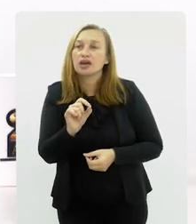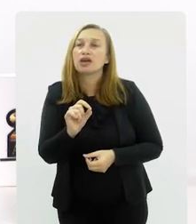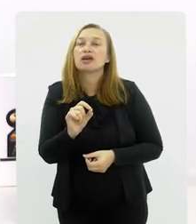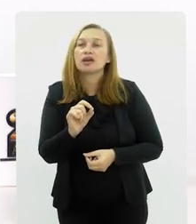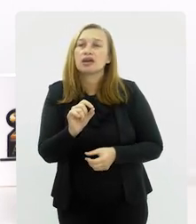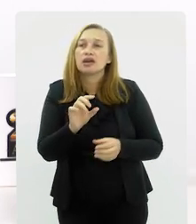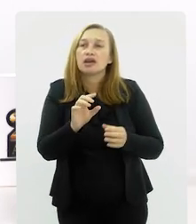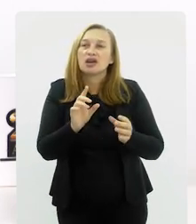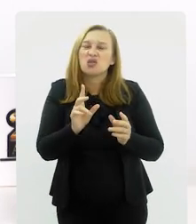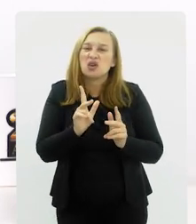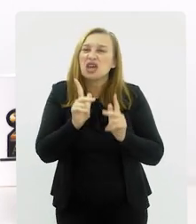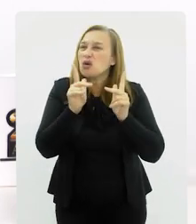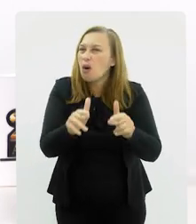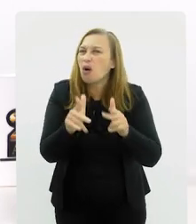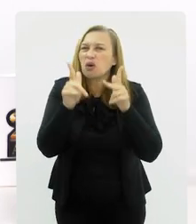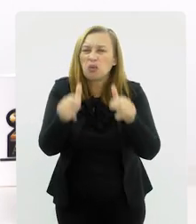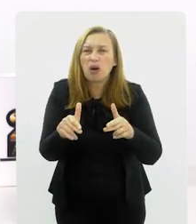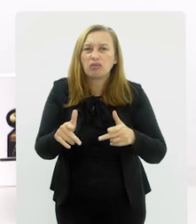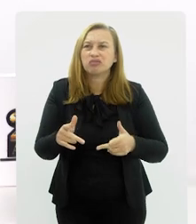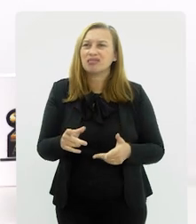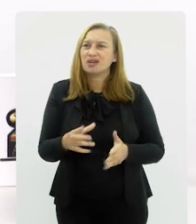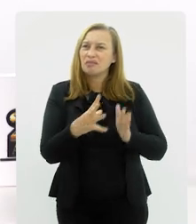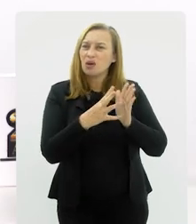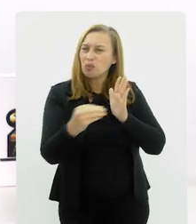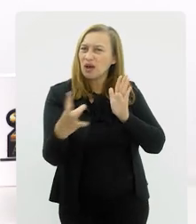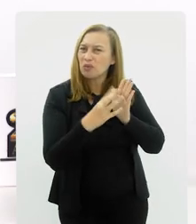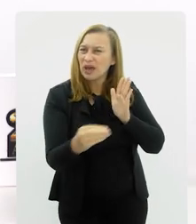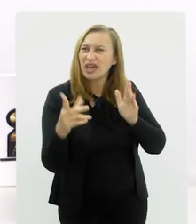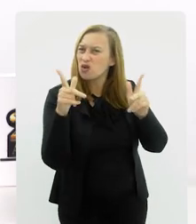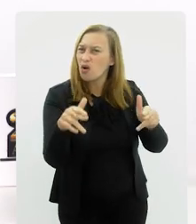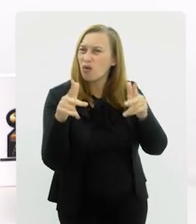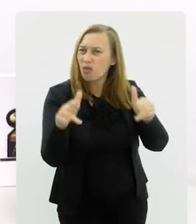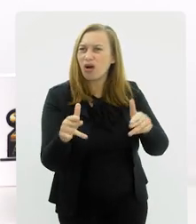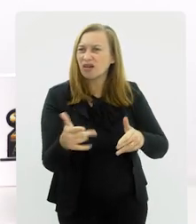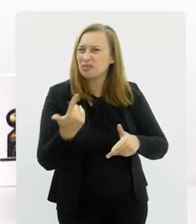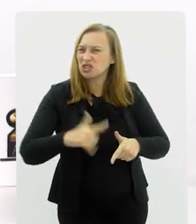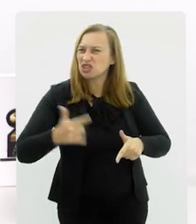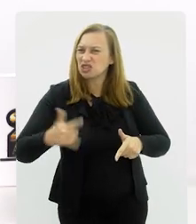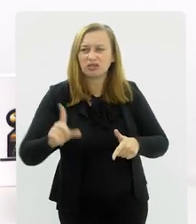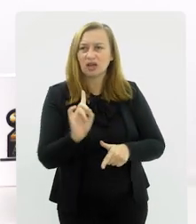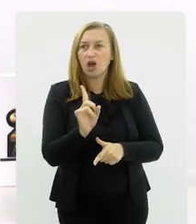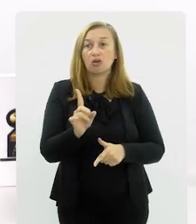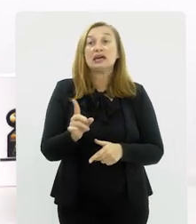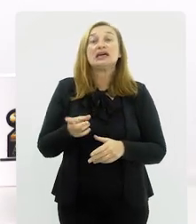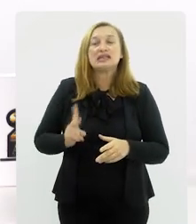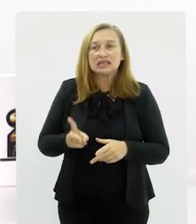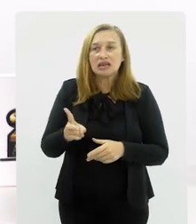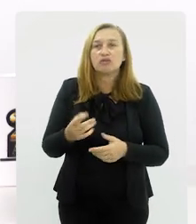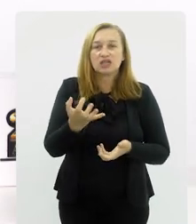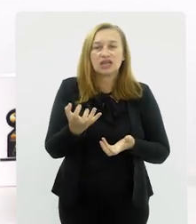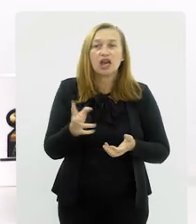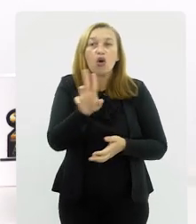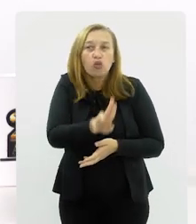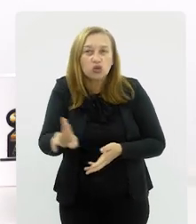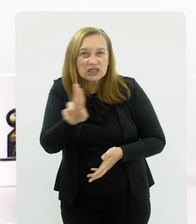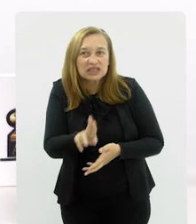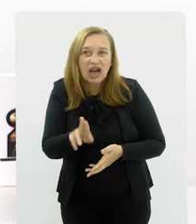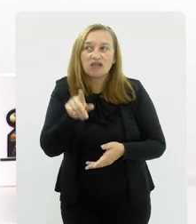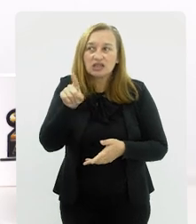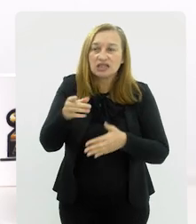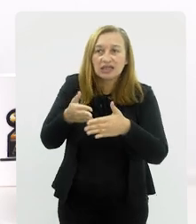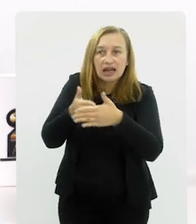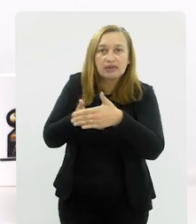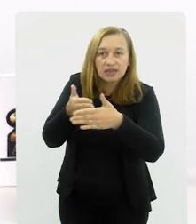sempre o mesmo. E quando você traz o mesmo, fala, nossa, você está sendo repetitivo. Então sempre tem uma coisa que você, quando você quer usar, você